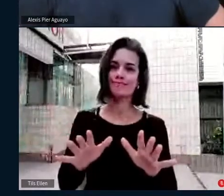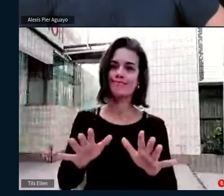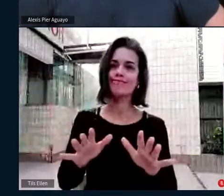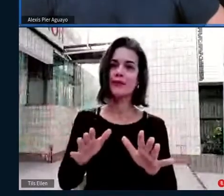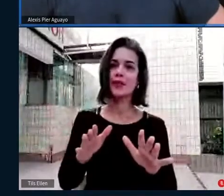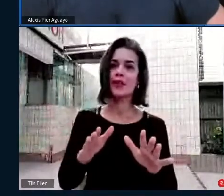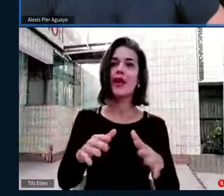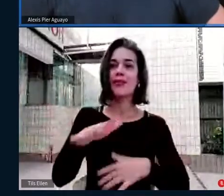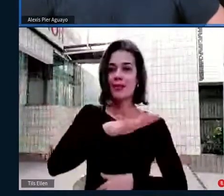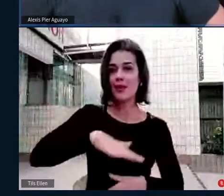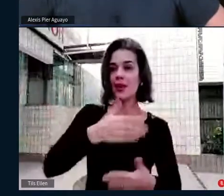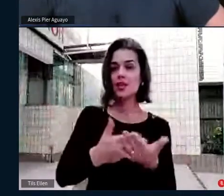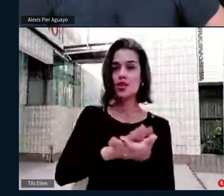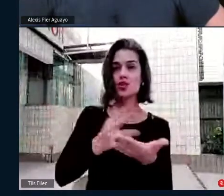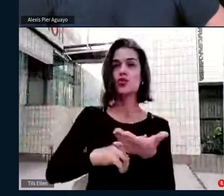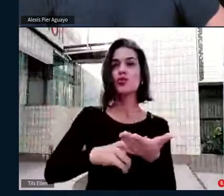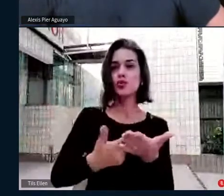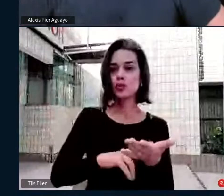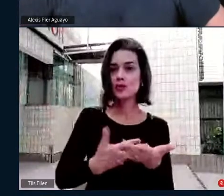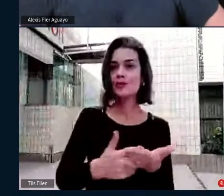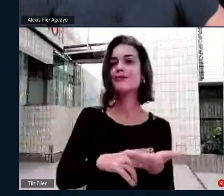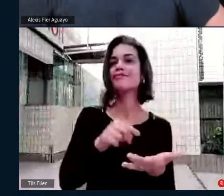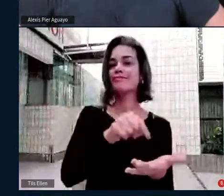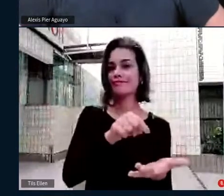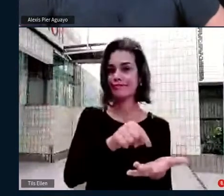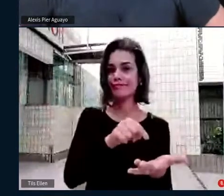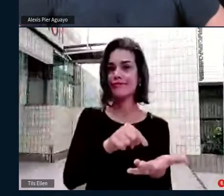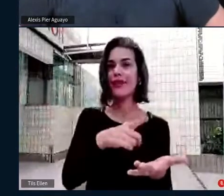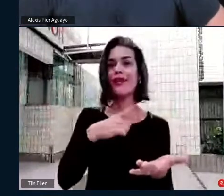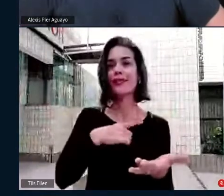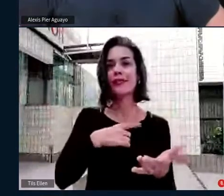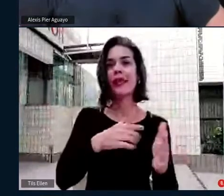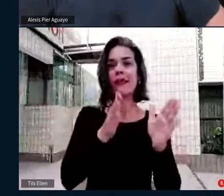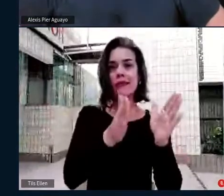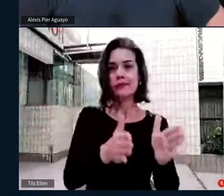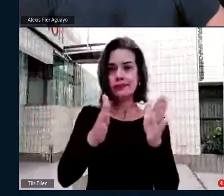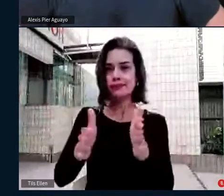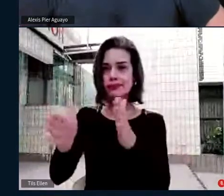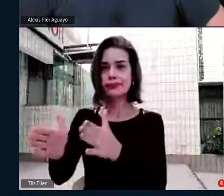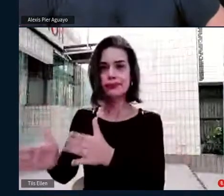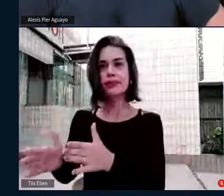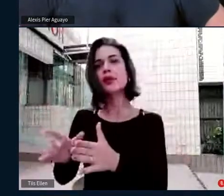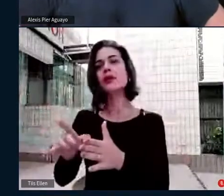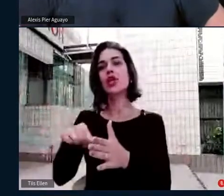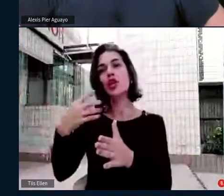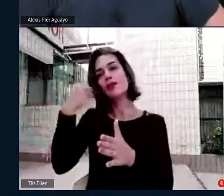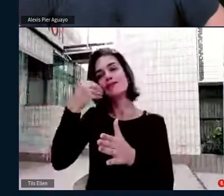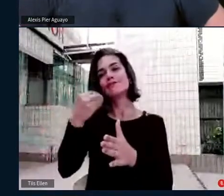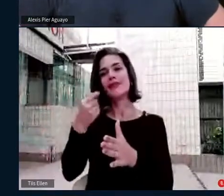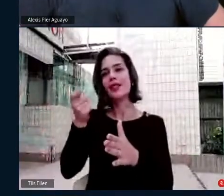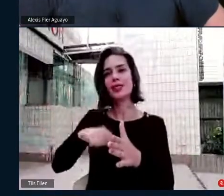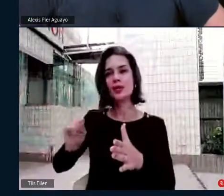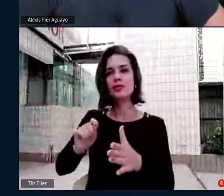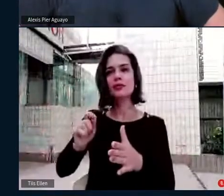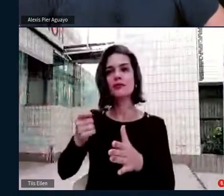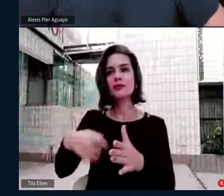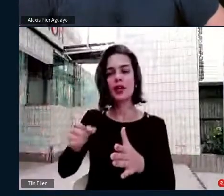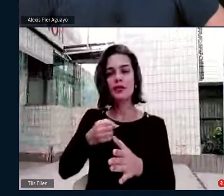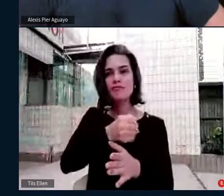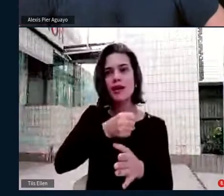Pierre, brasileiro, e que eu acho que assim a gente tem uma tendência de